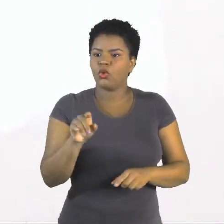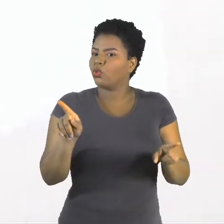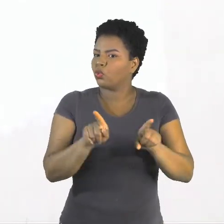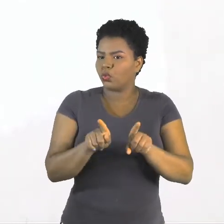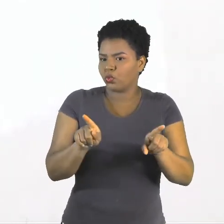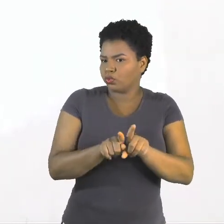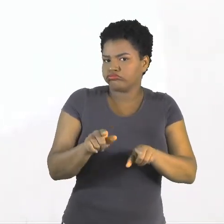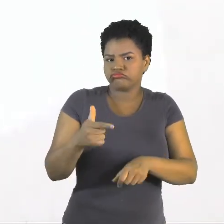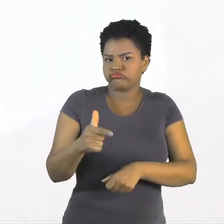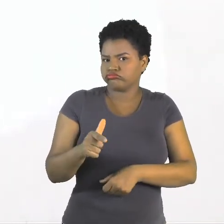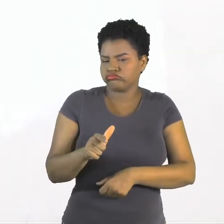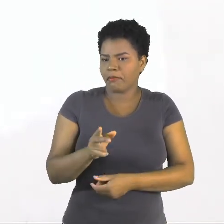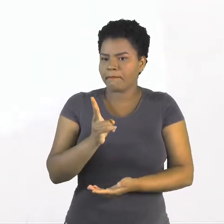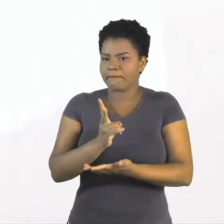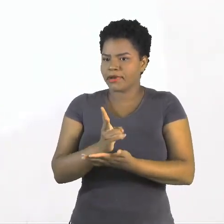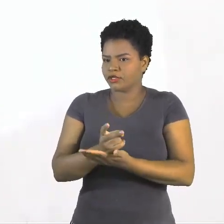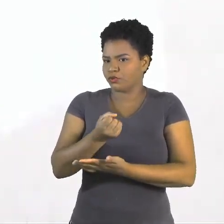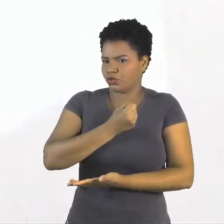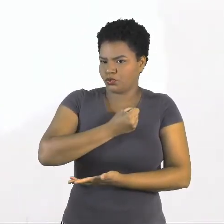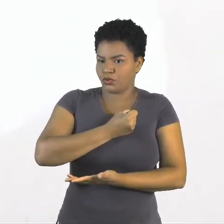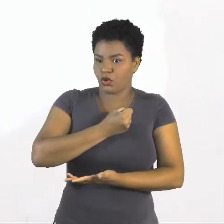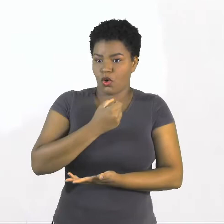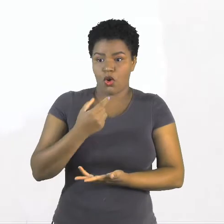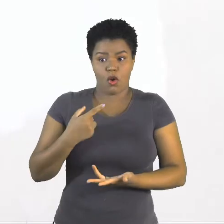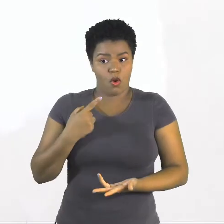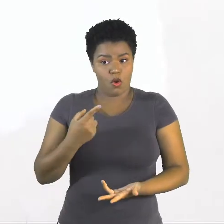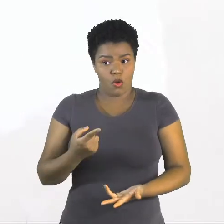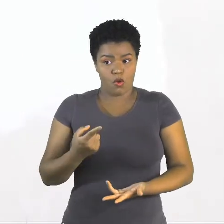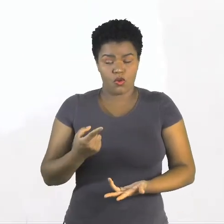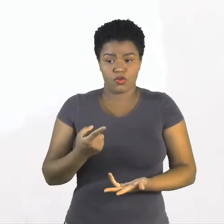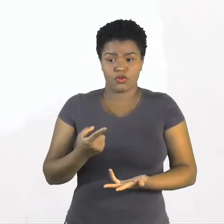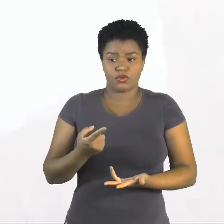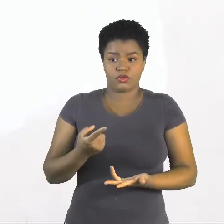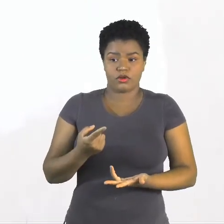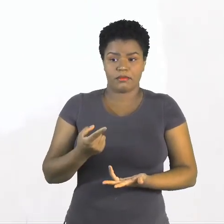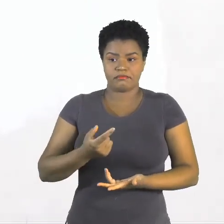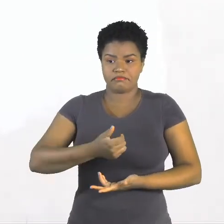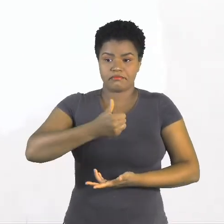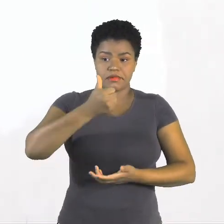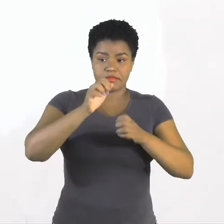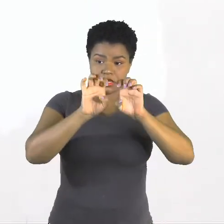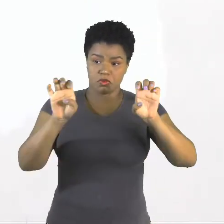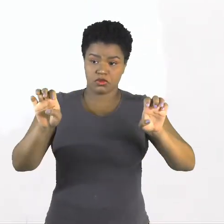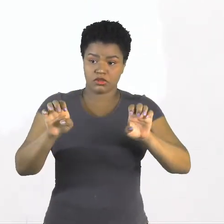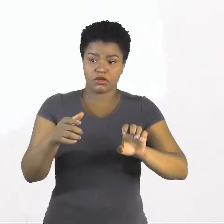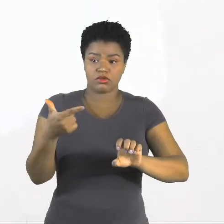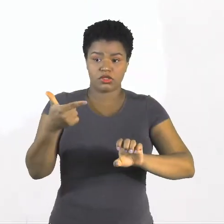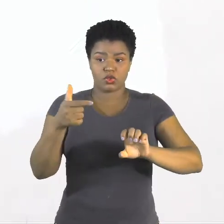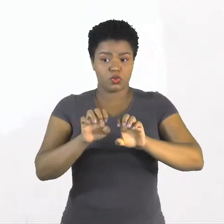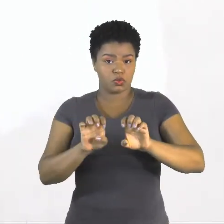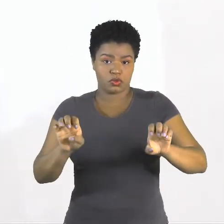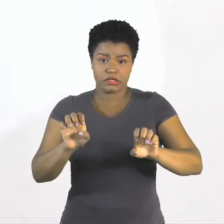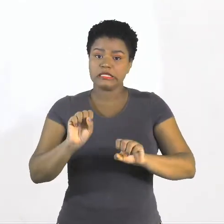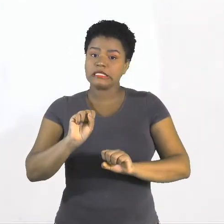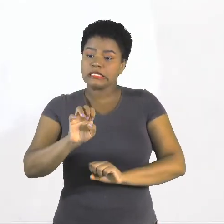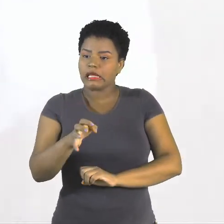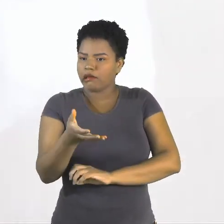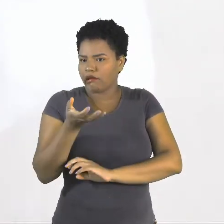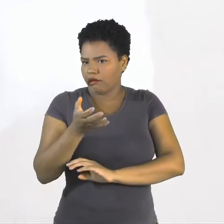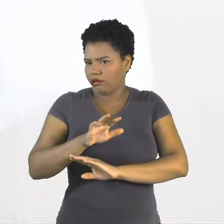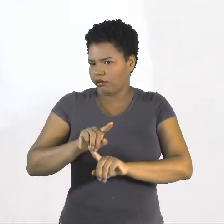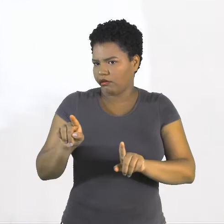os mesmos coeficientes. Então, o que eu vou fazer na minha segunda ou na minha primeira equação, caso vocês queiram? Eu